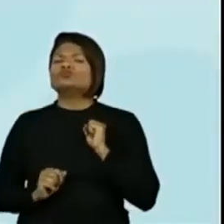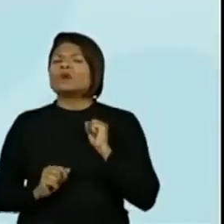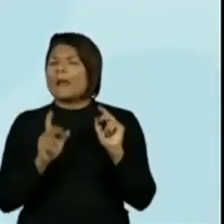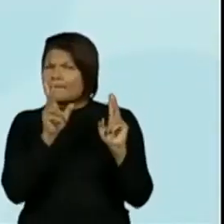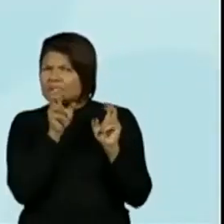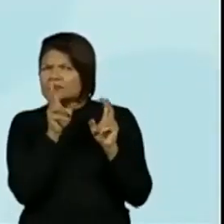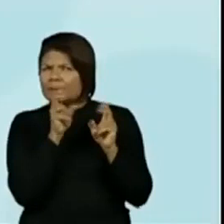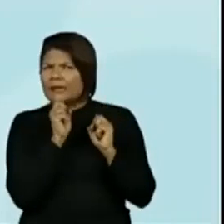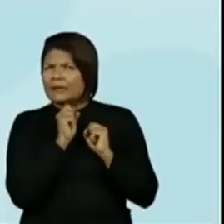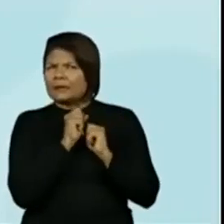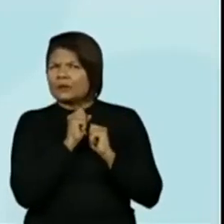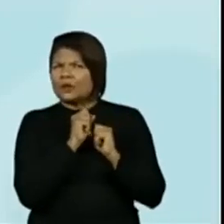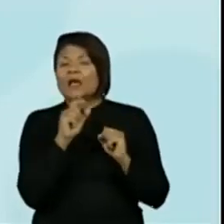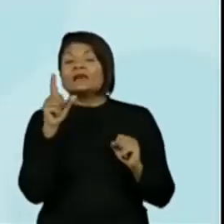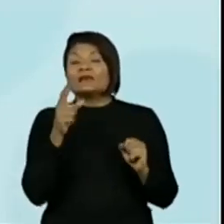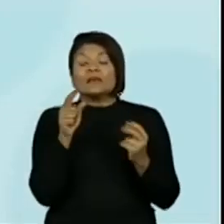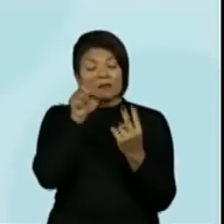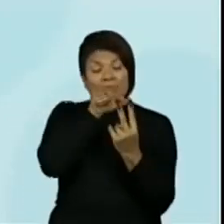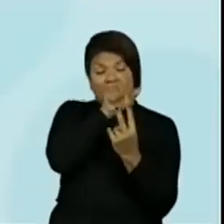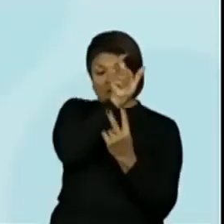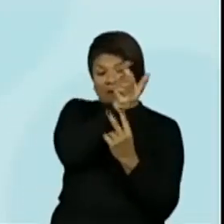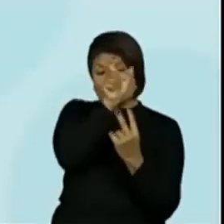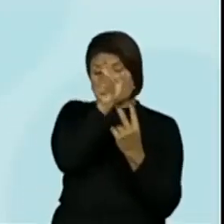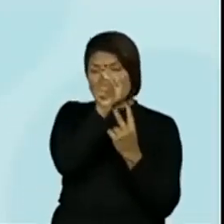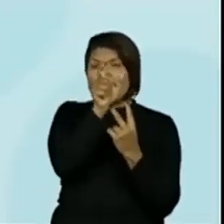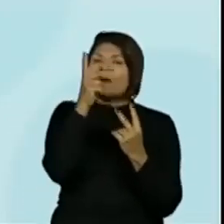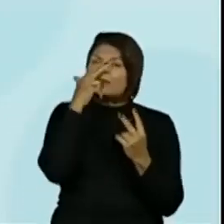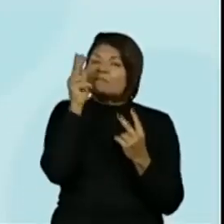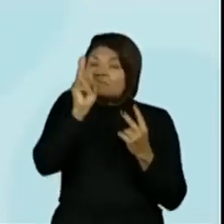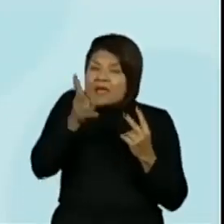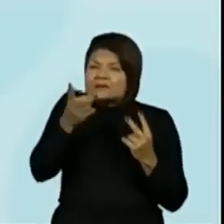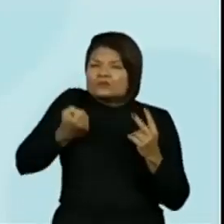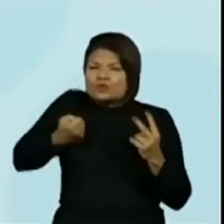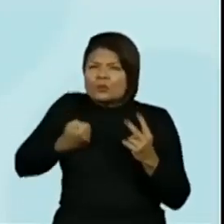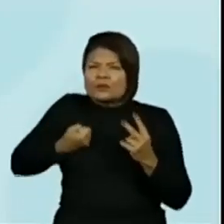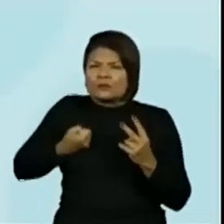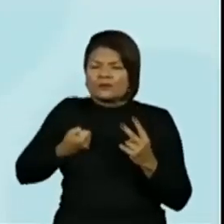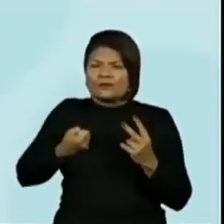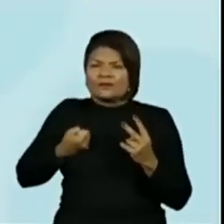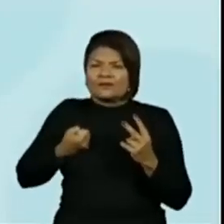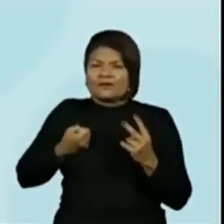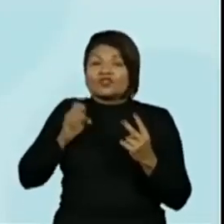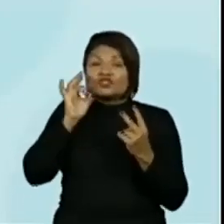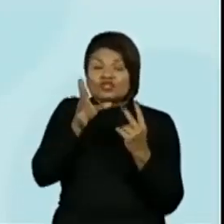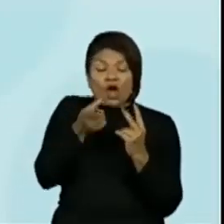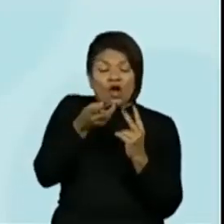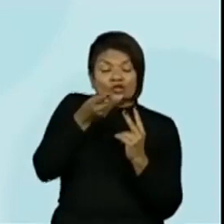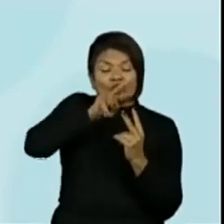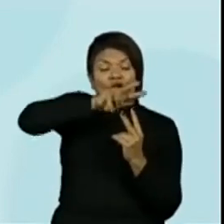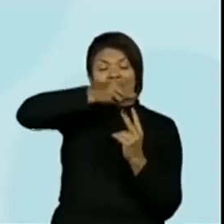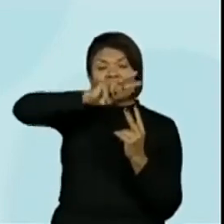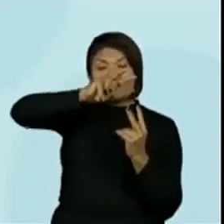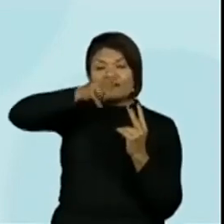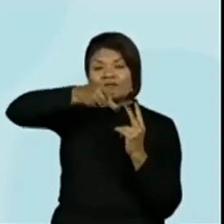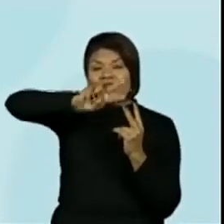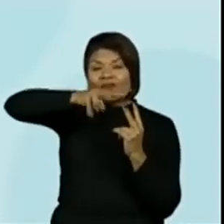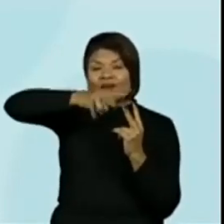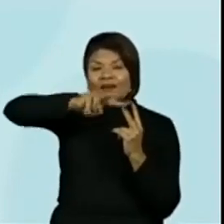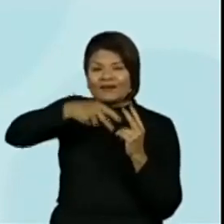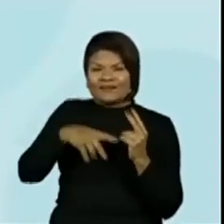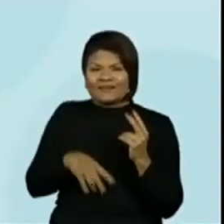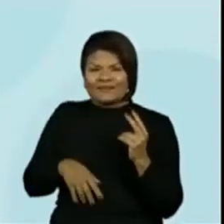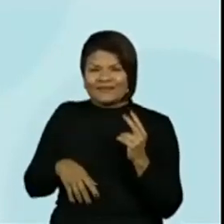ambos são formados pelos mesmos algarismos? O que mudou? Justamente aquela